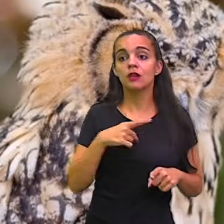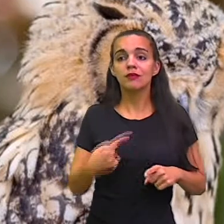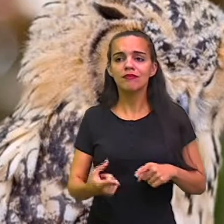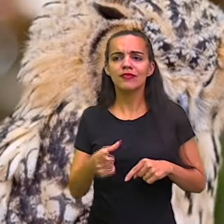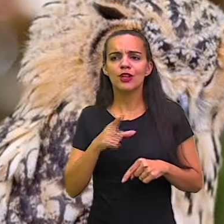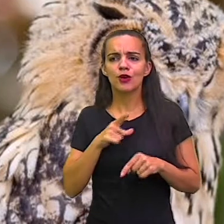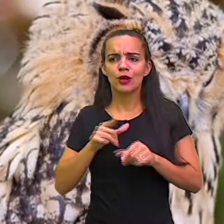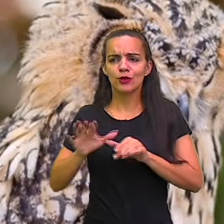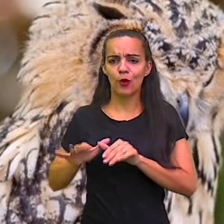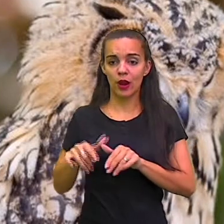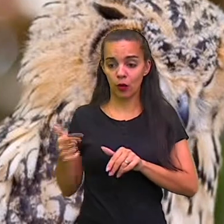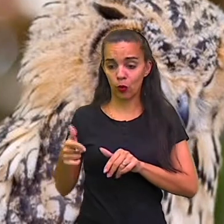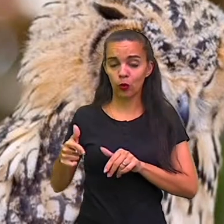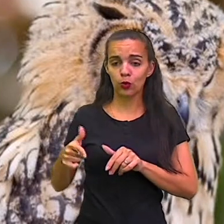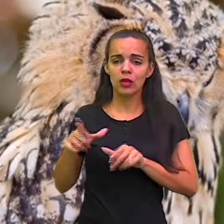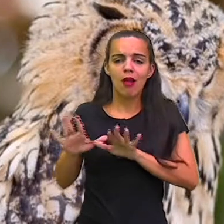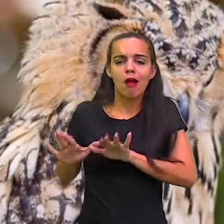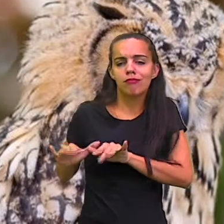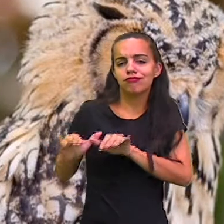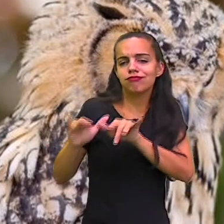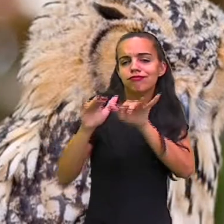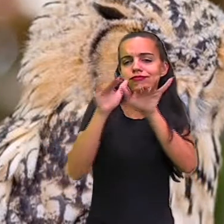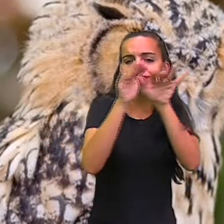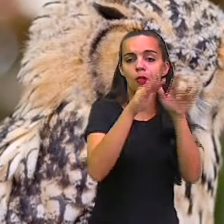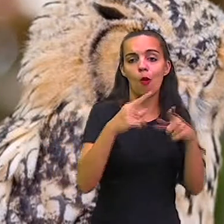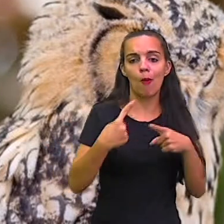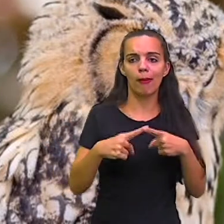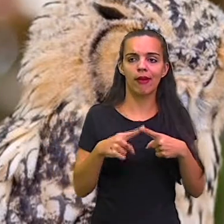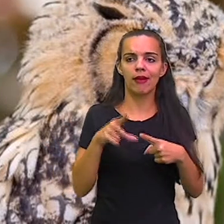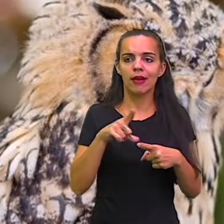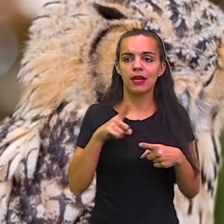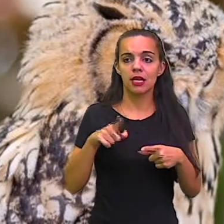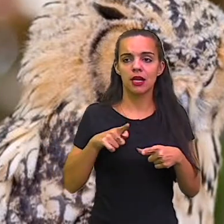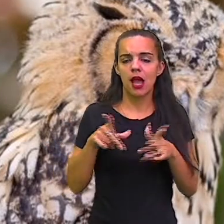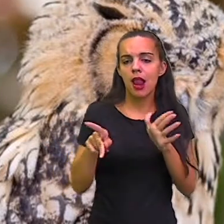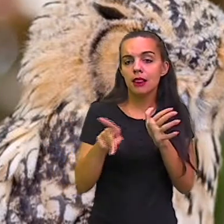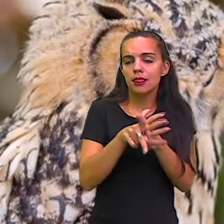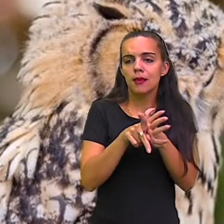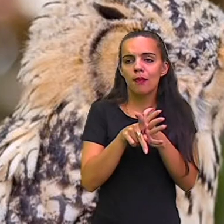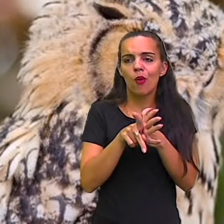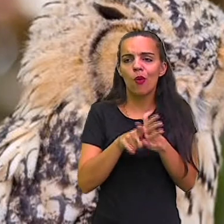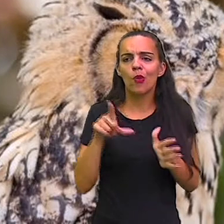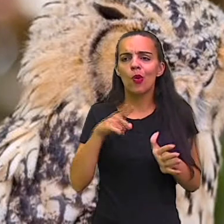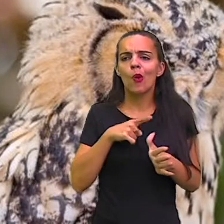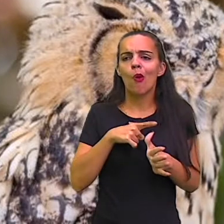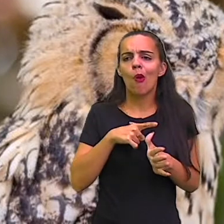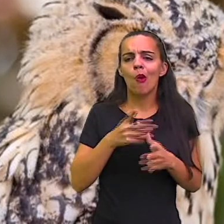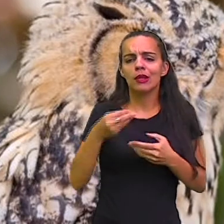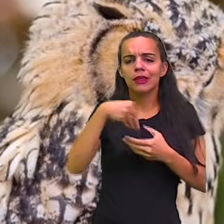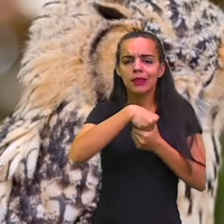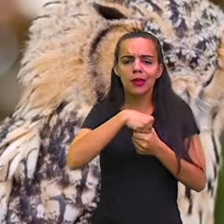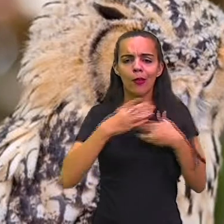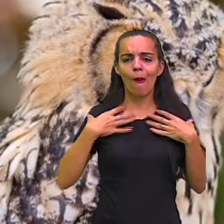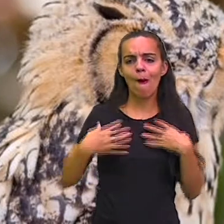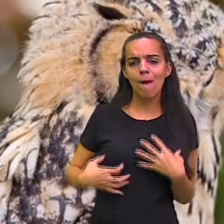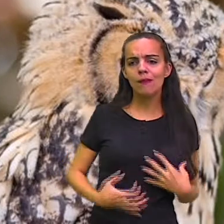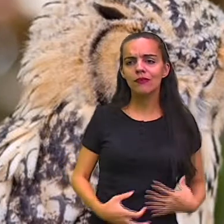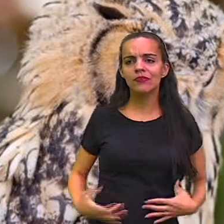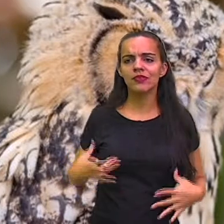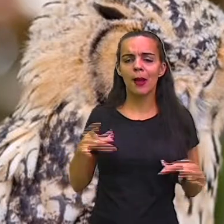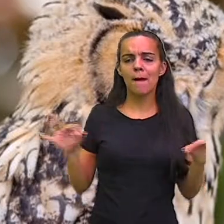e são aves voadoras com o externo apresenta uma trilha músculos fortes